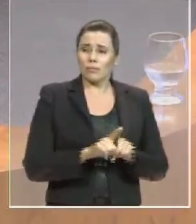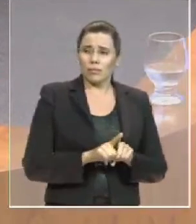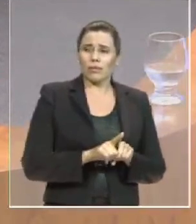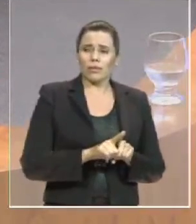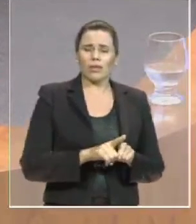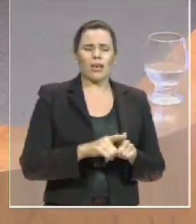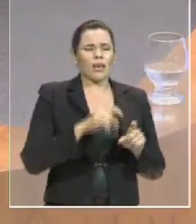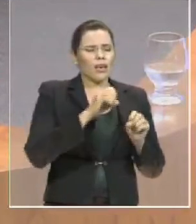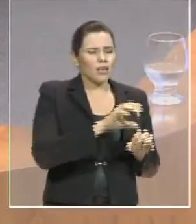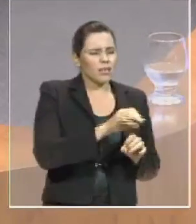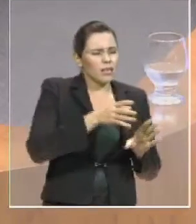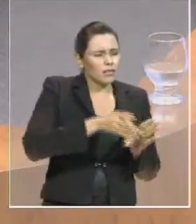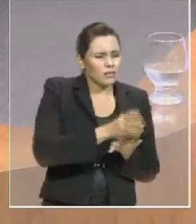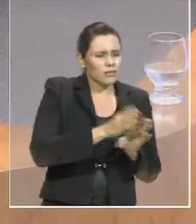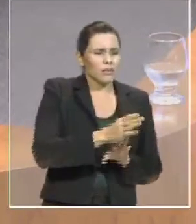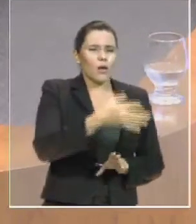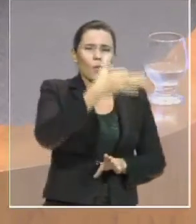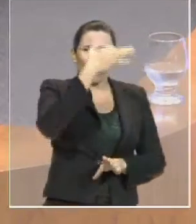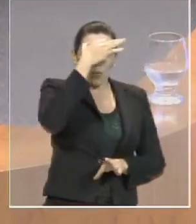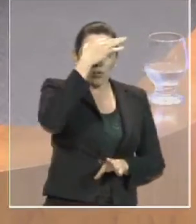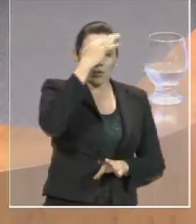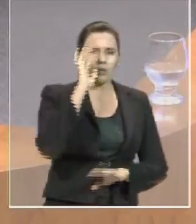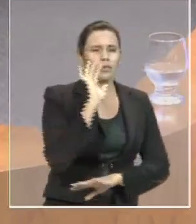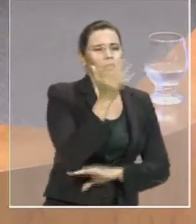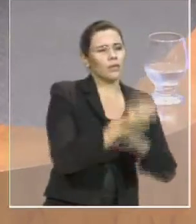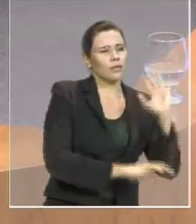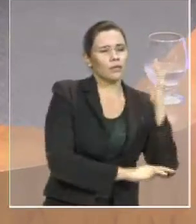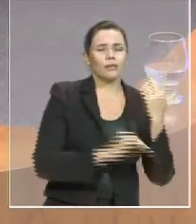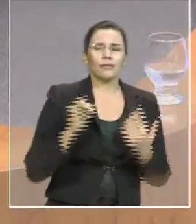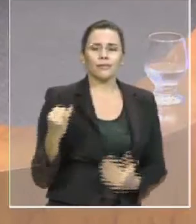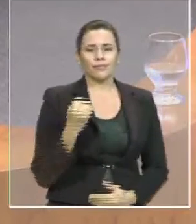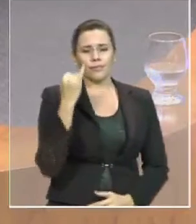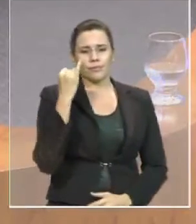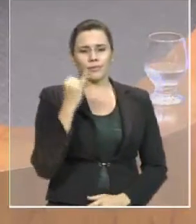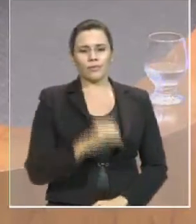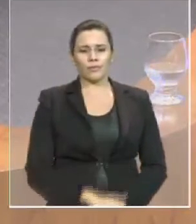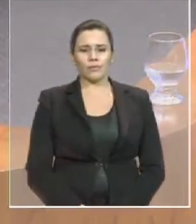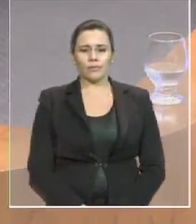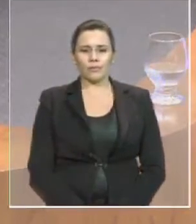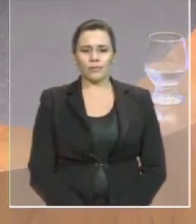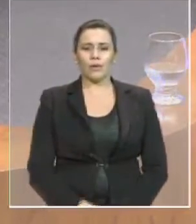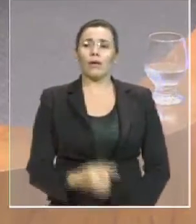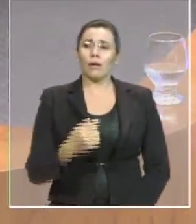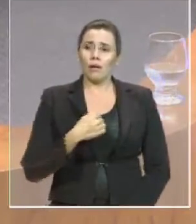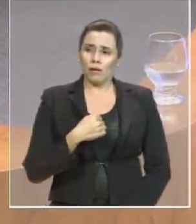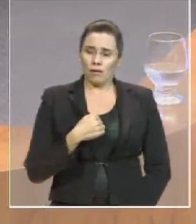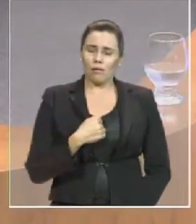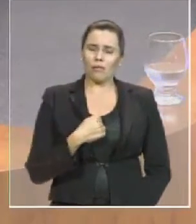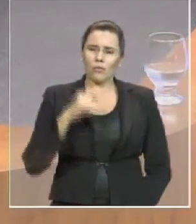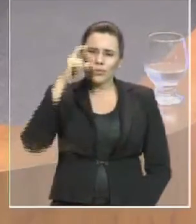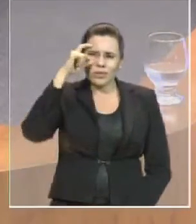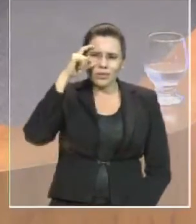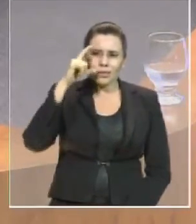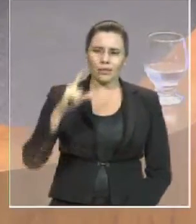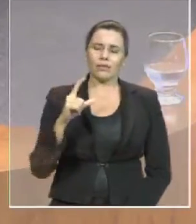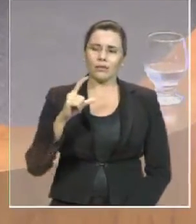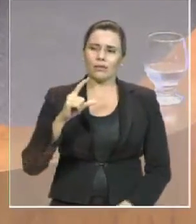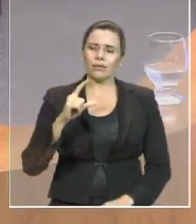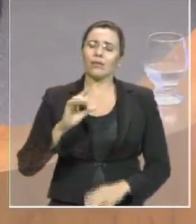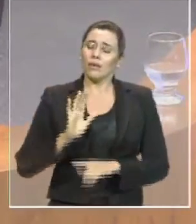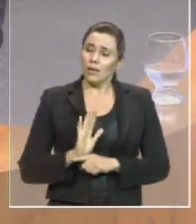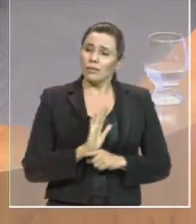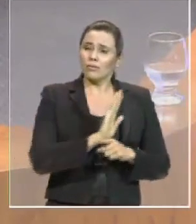aqui defender simplesmente o fato da minha reeleição. Eu vou utilizar o nosso mandato por bem comum da sociedade, coisa que infelizmente